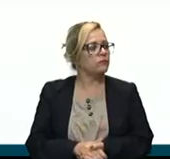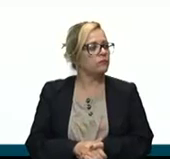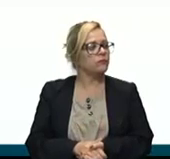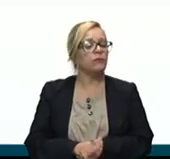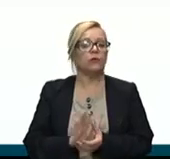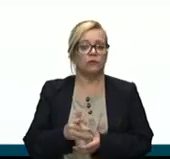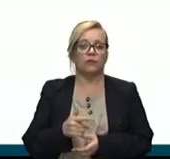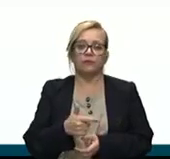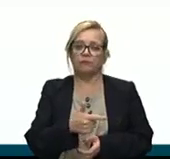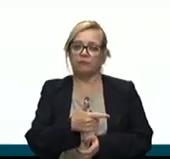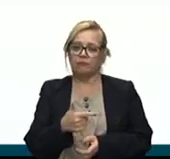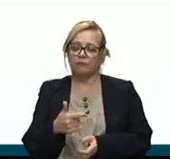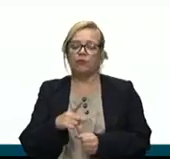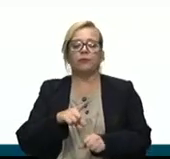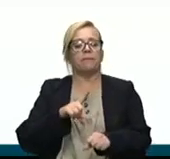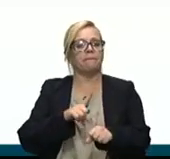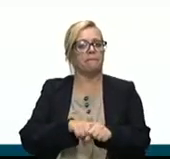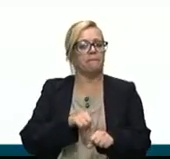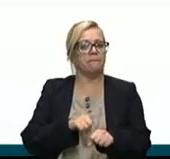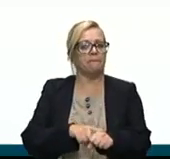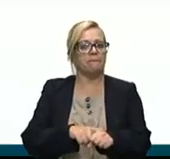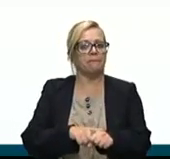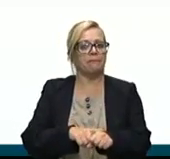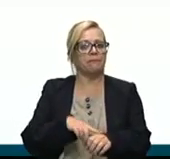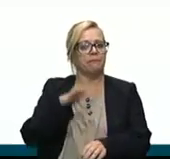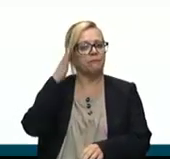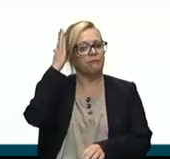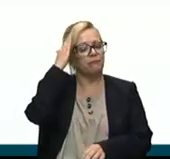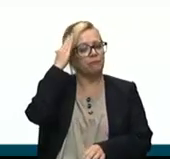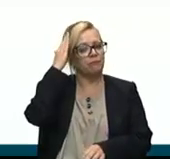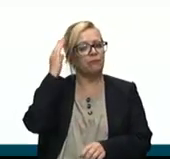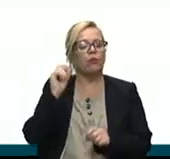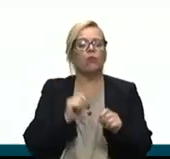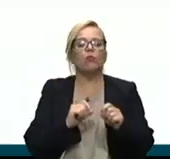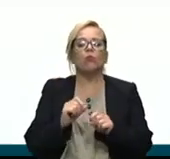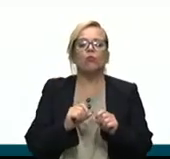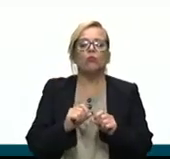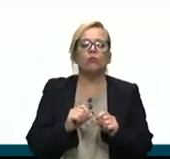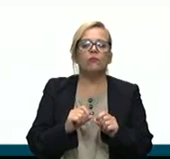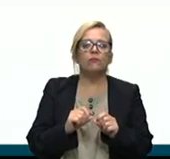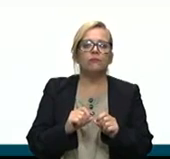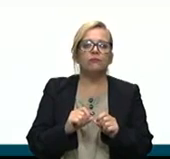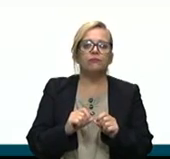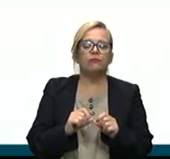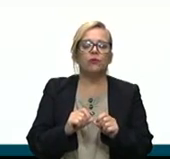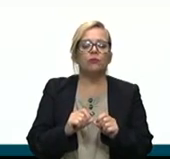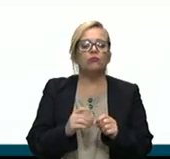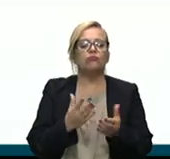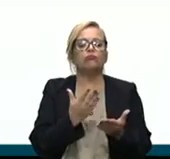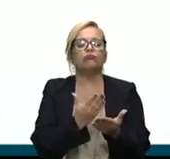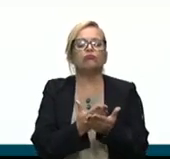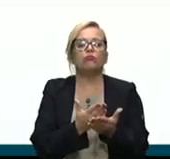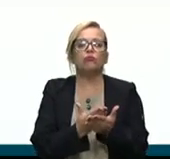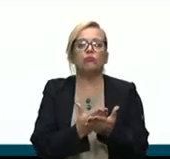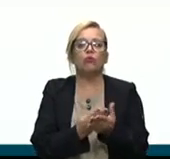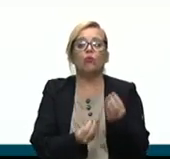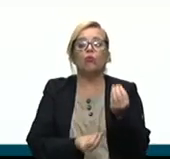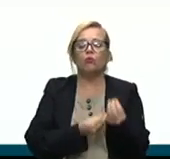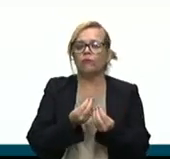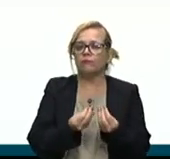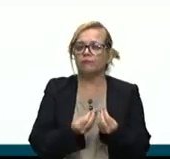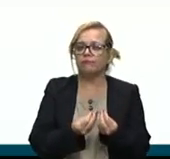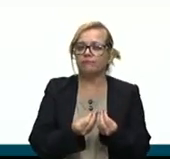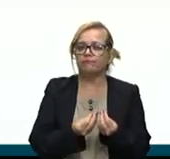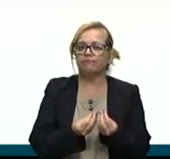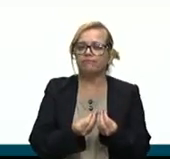No passo 2, nós vamos determinar os graus de liberdade do nosso estudo. E nós vamos